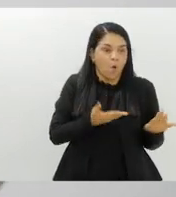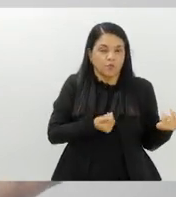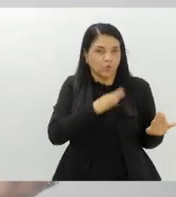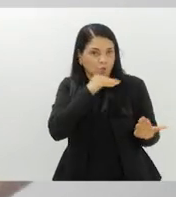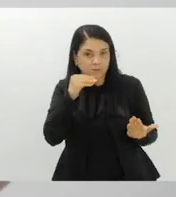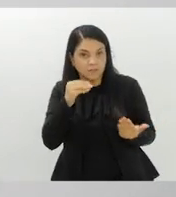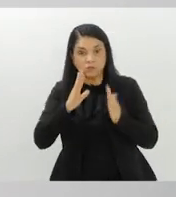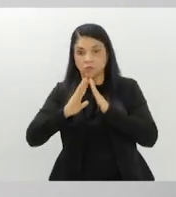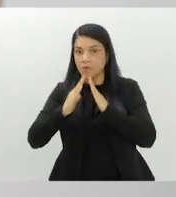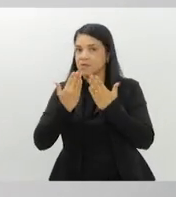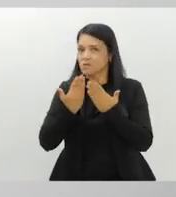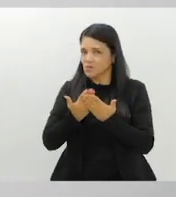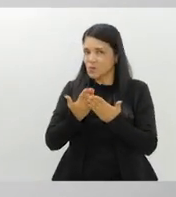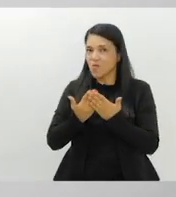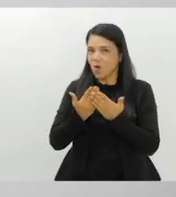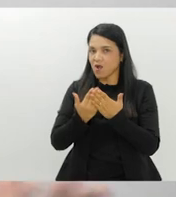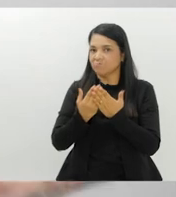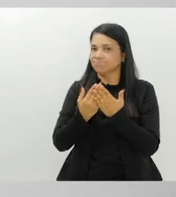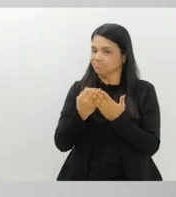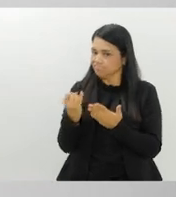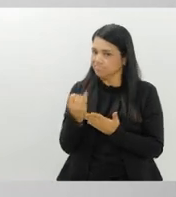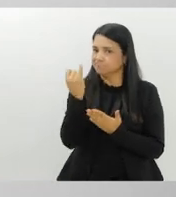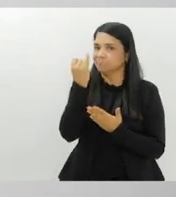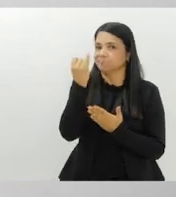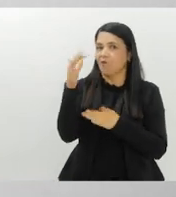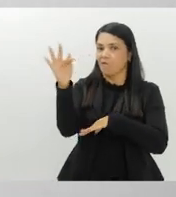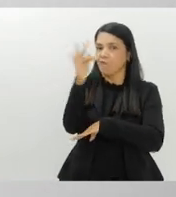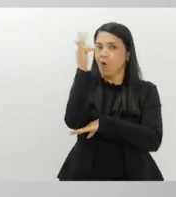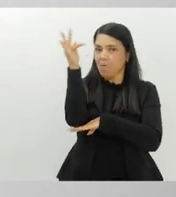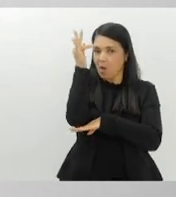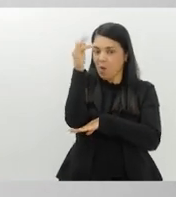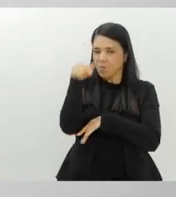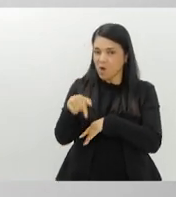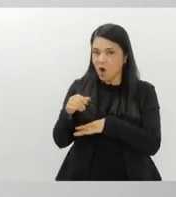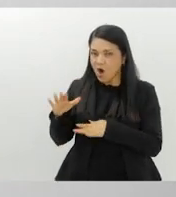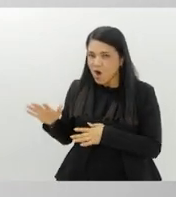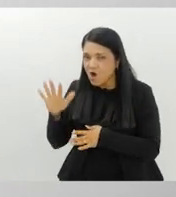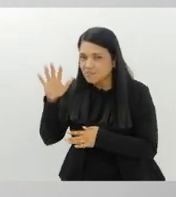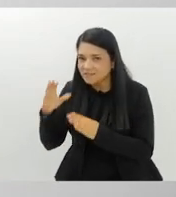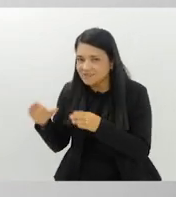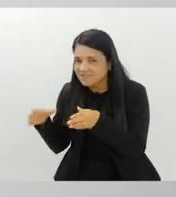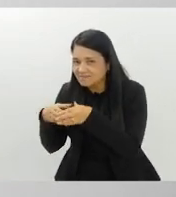bem conceituada na educação formal, mas ela não vai chegar para a comunidade.